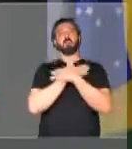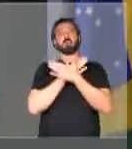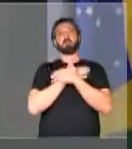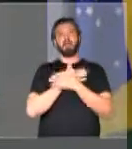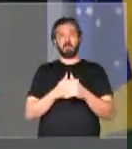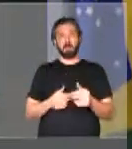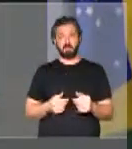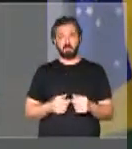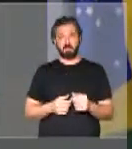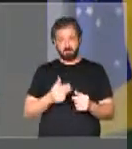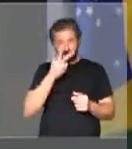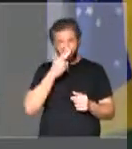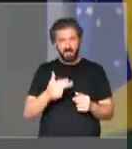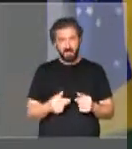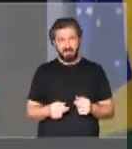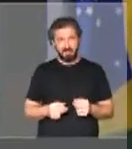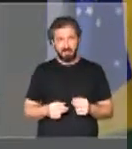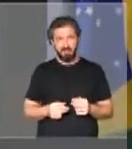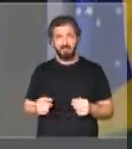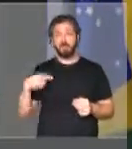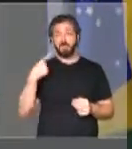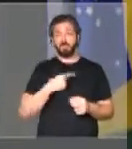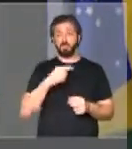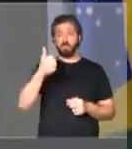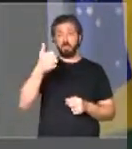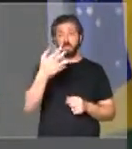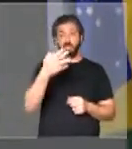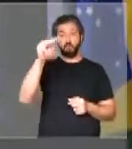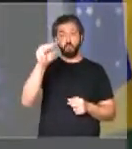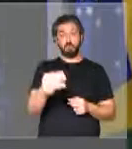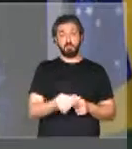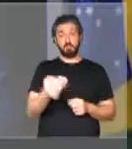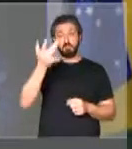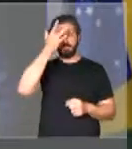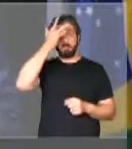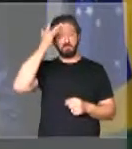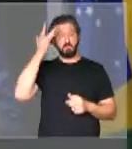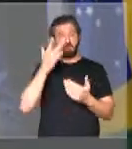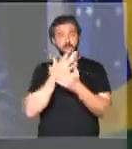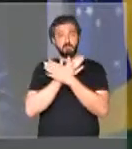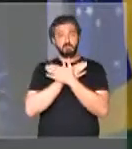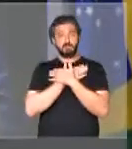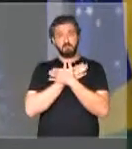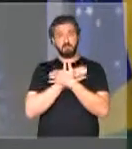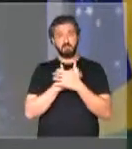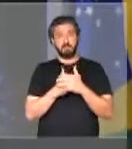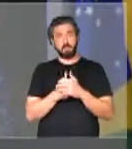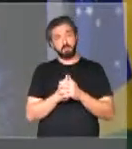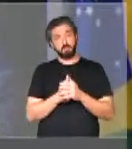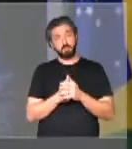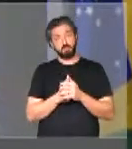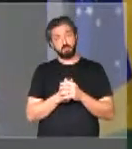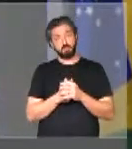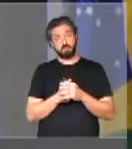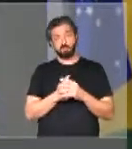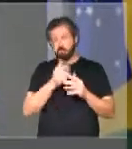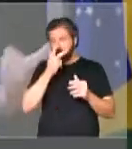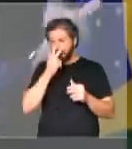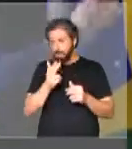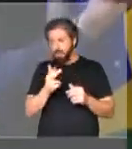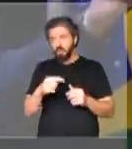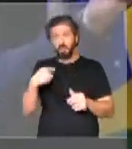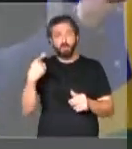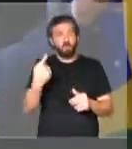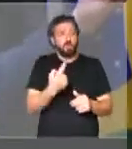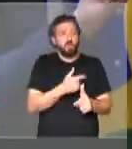empregos. Até parece que nós não temos 14 milhões de desempregados. Até parece